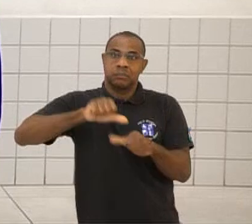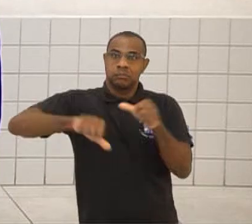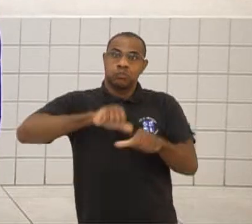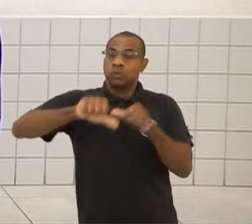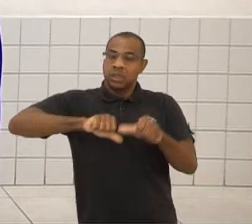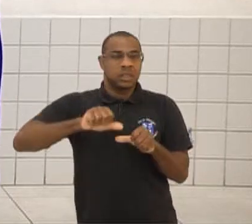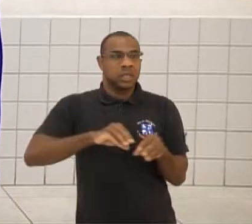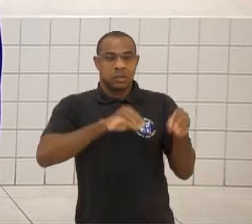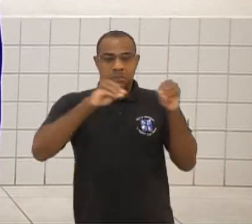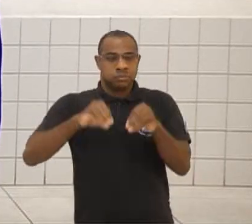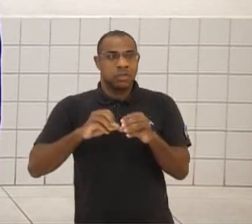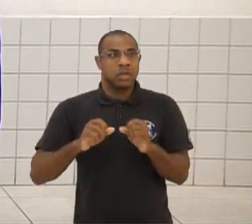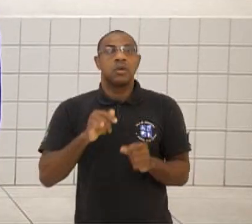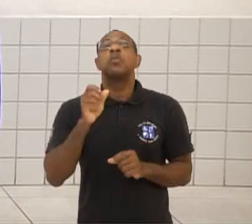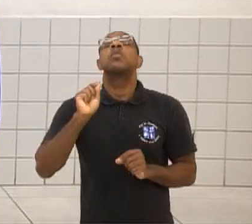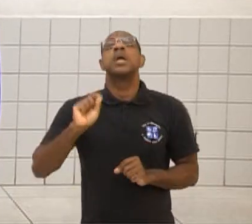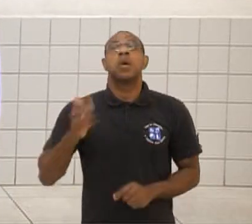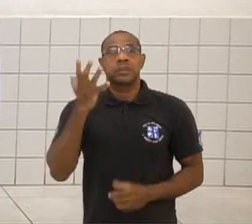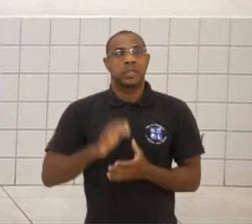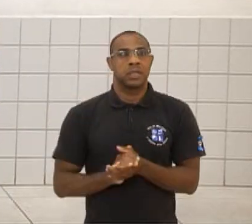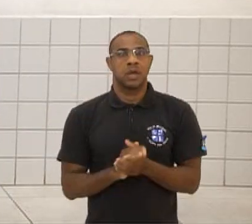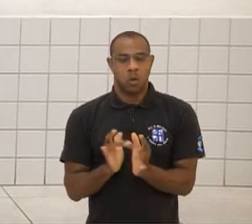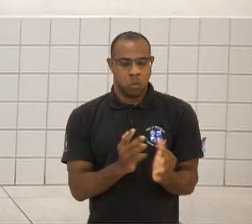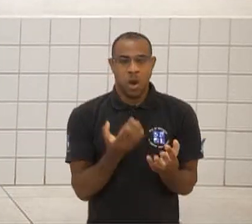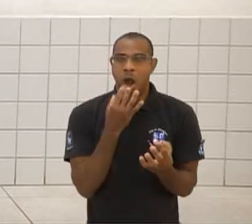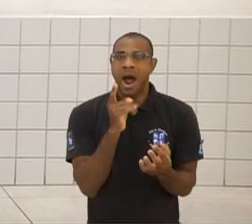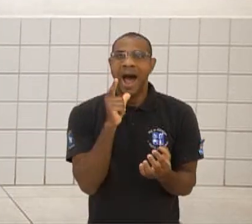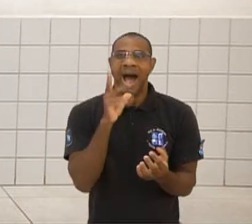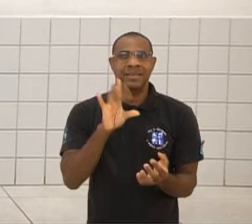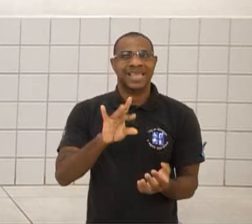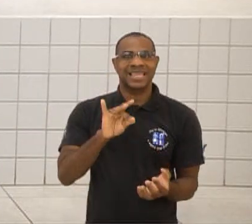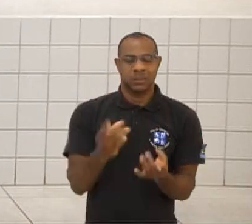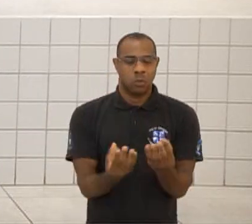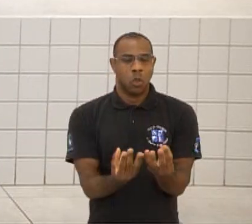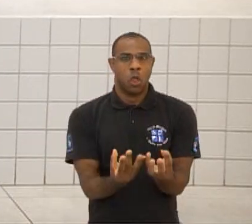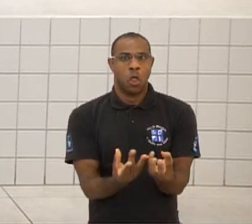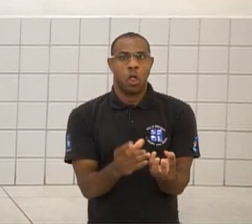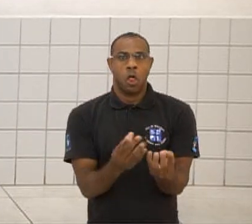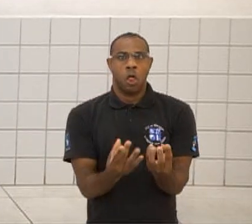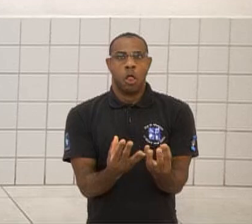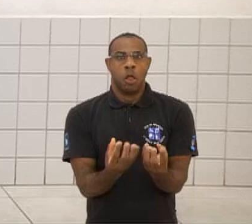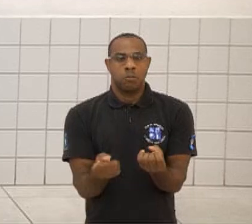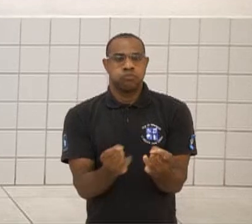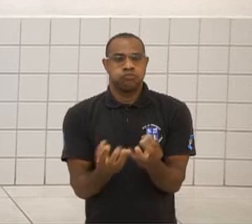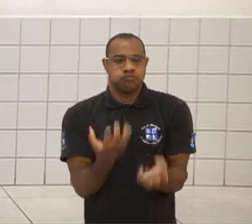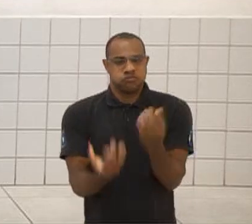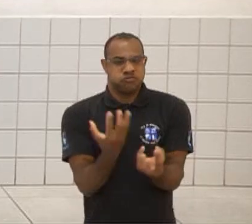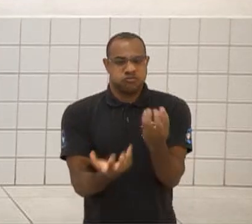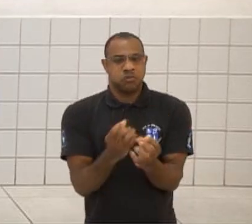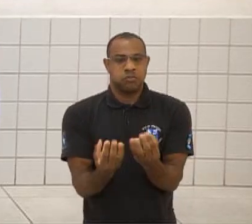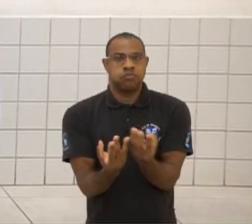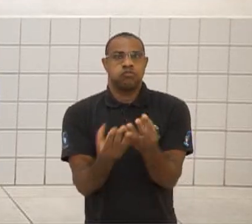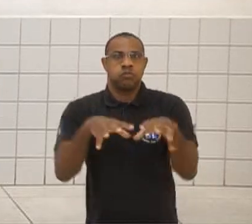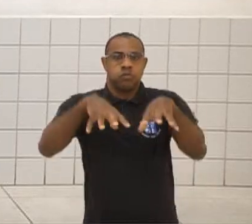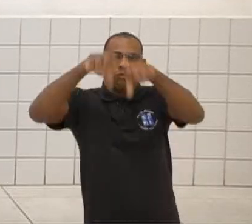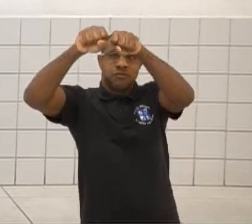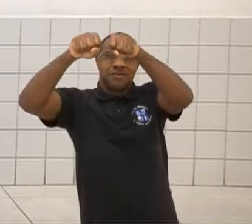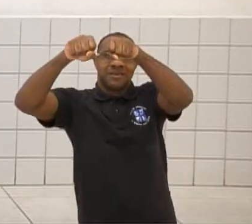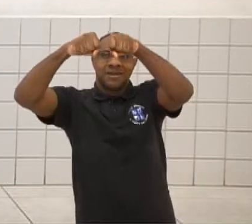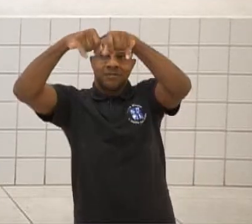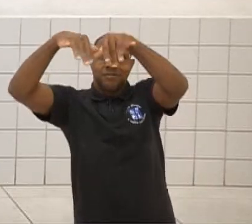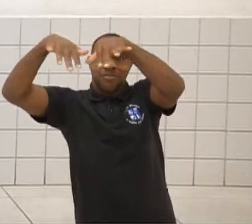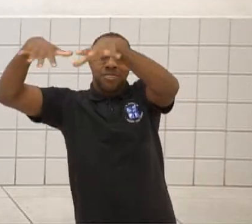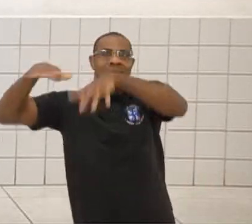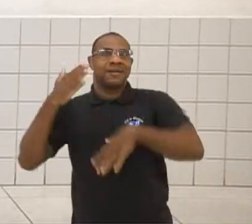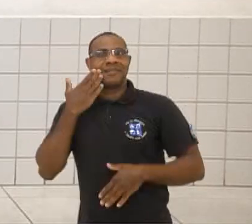físico. Então, o que acontece? O líquido passa para o estado gasoso. tomando cuidado com relação à oxidação